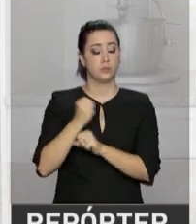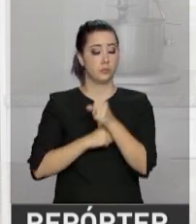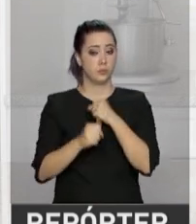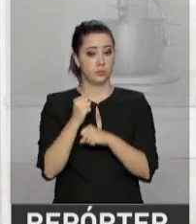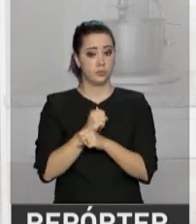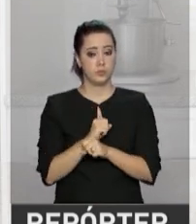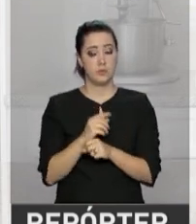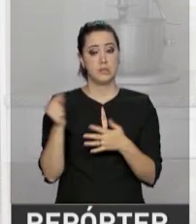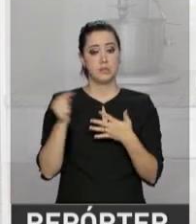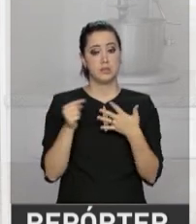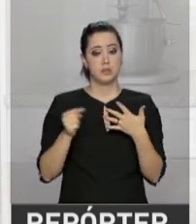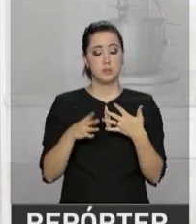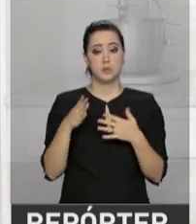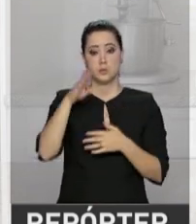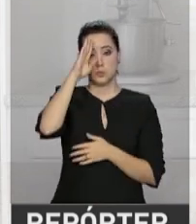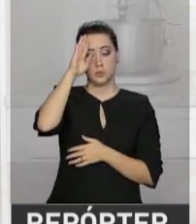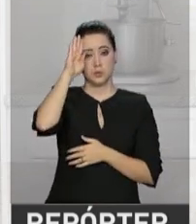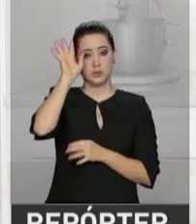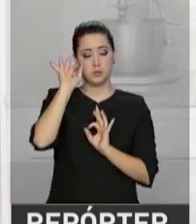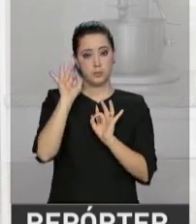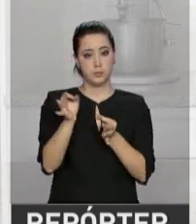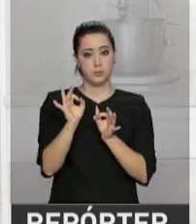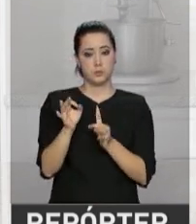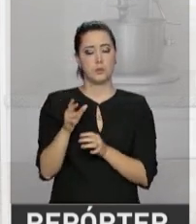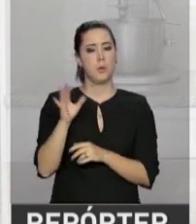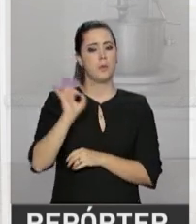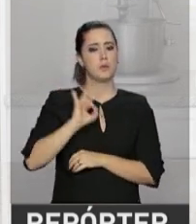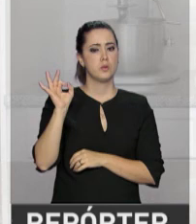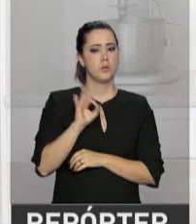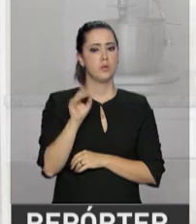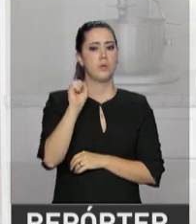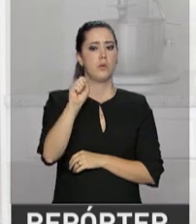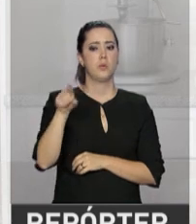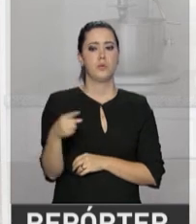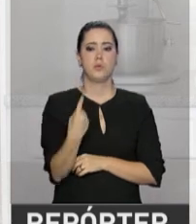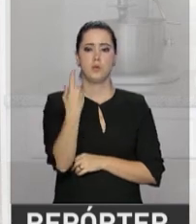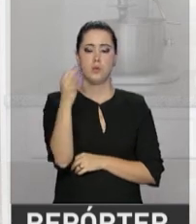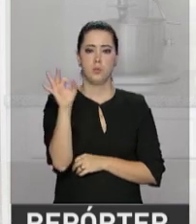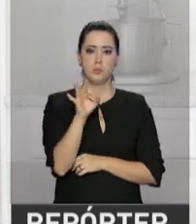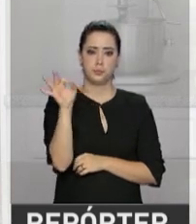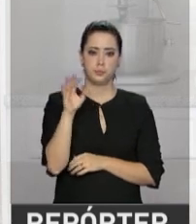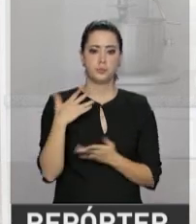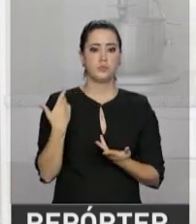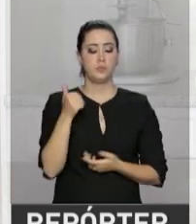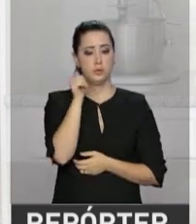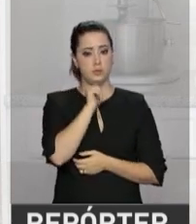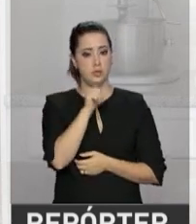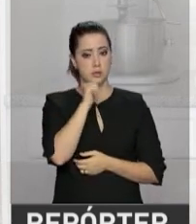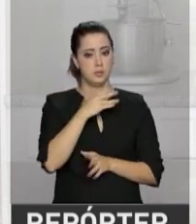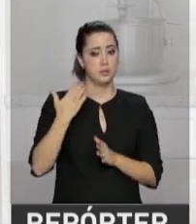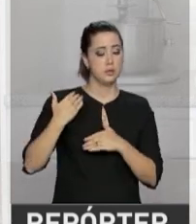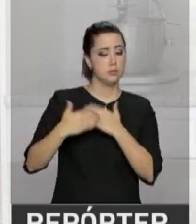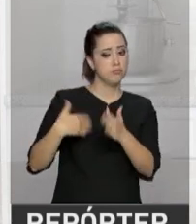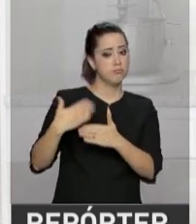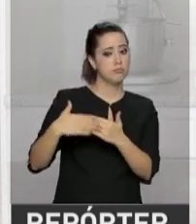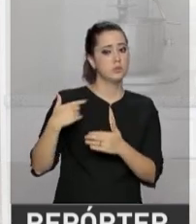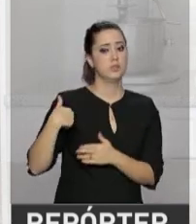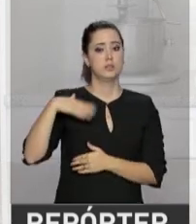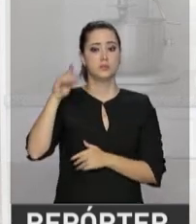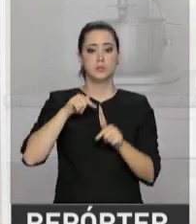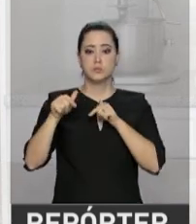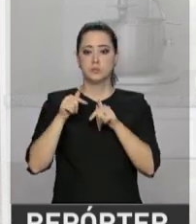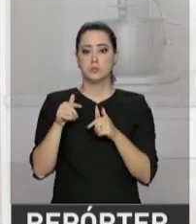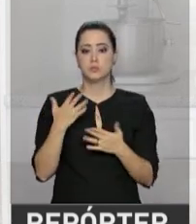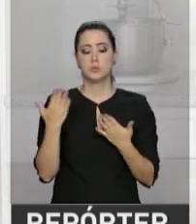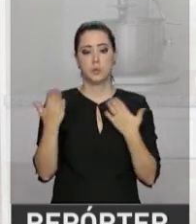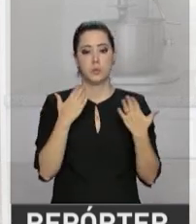tantas pessoas com superior completo o percentual foi de 8,1 por cento e as mulheres desempenharam mais esta função do que